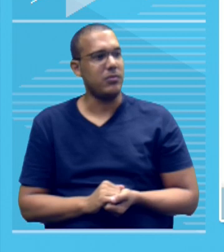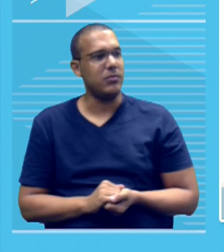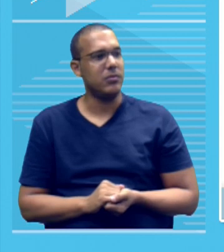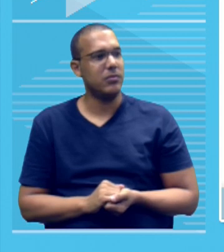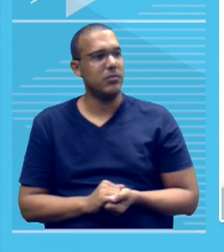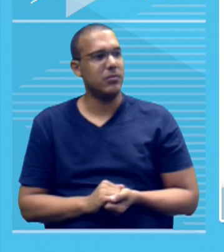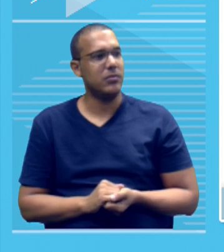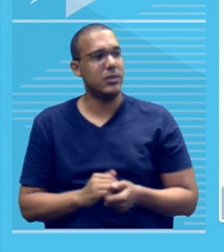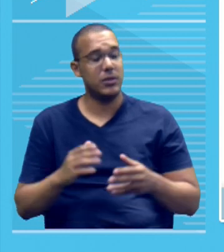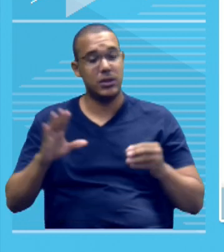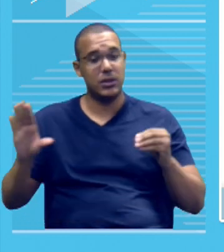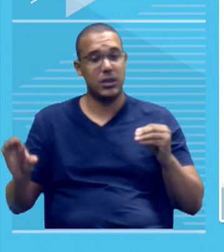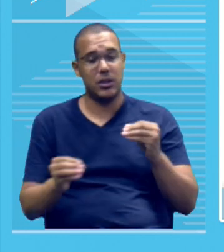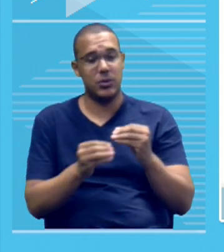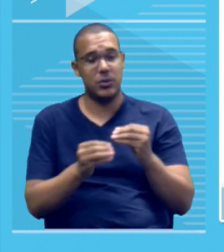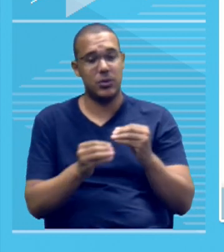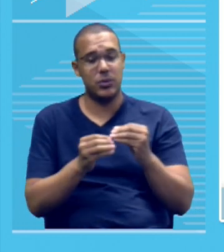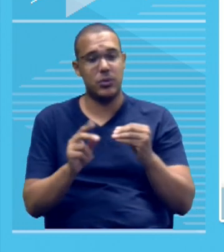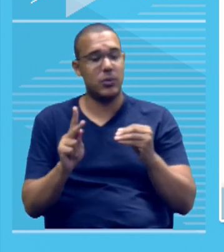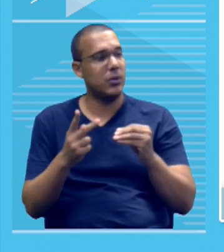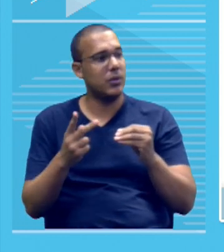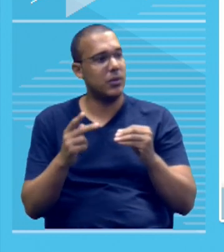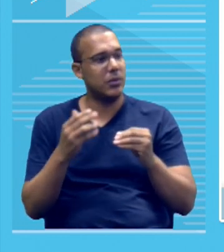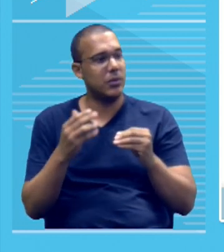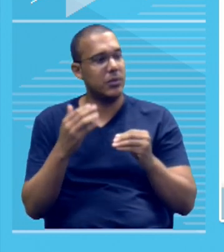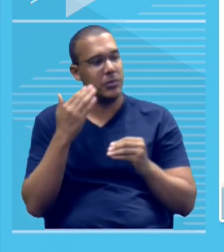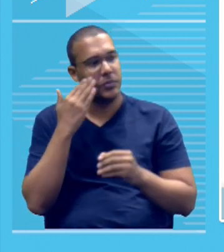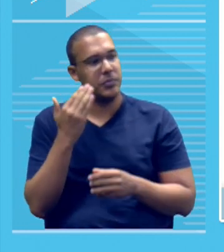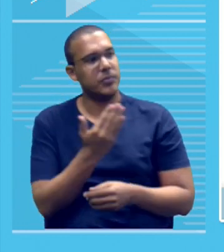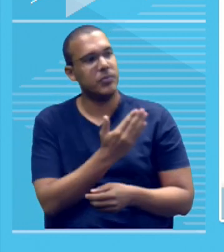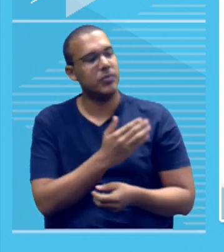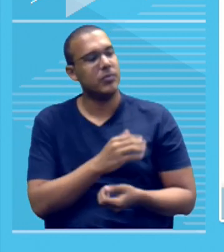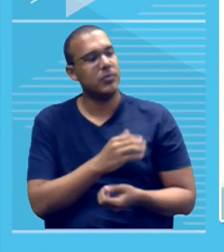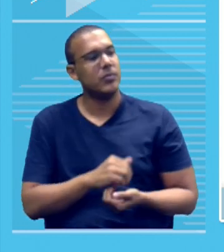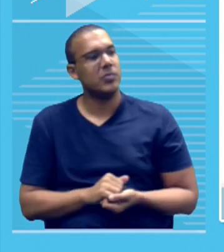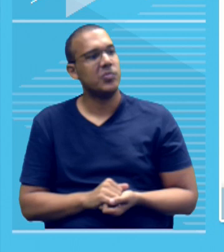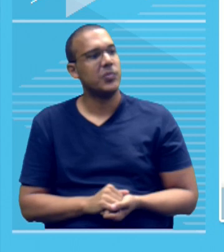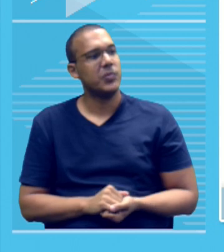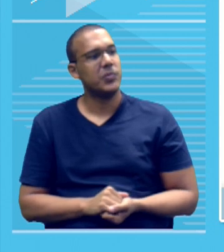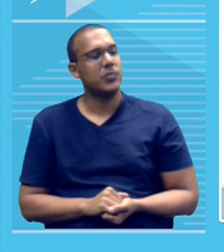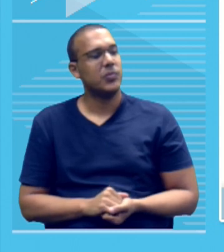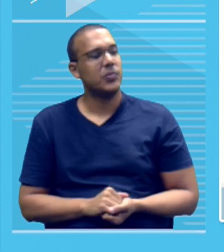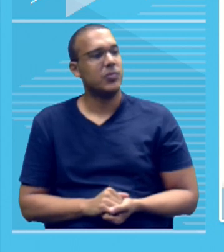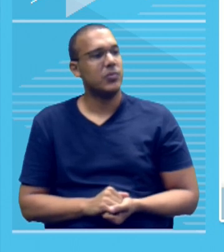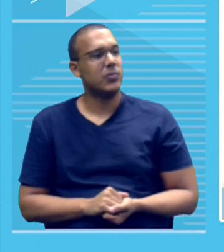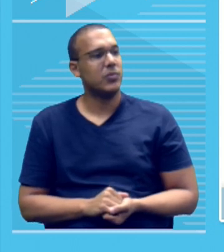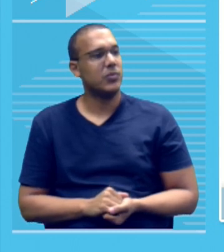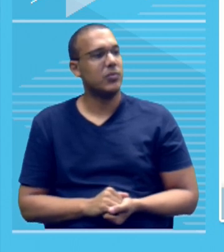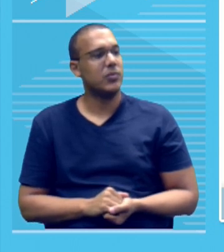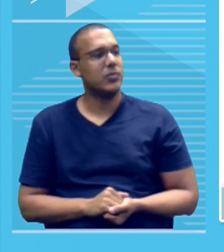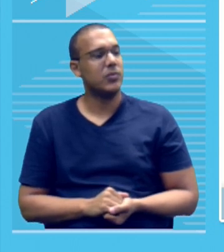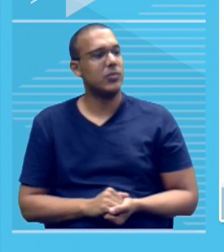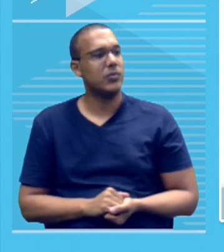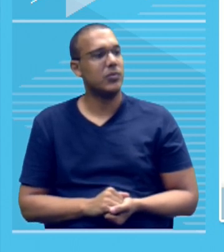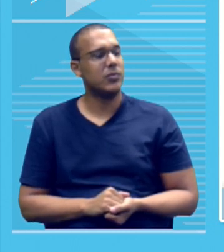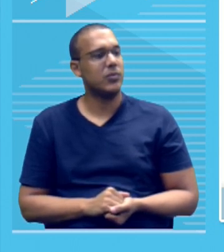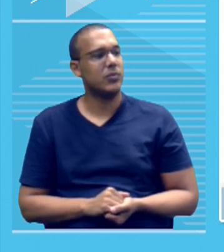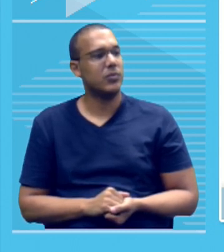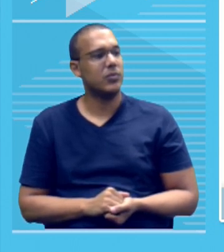outro hidrogênio, ó. Aqui, e o outro vem para cá, ó. Tá, que já está aqui, né? Ó,